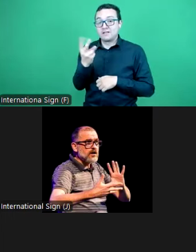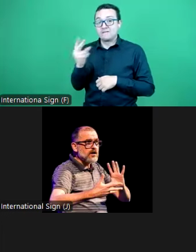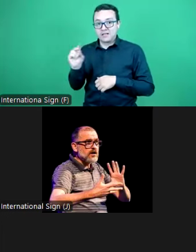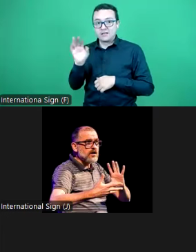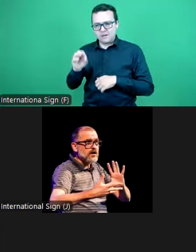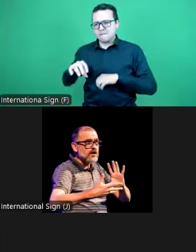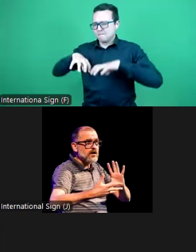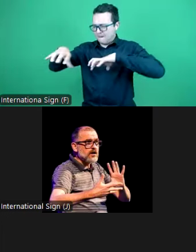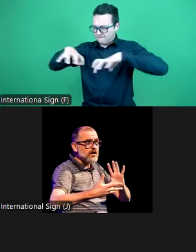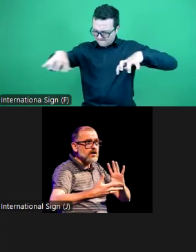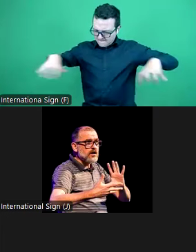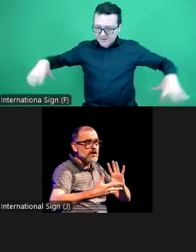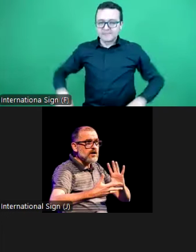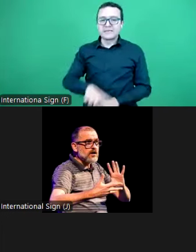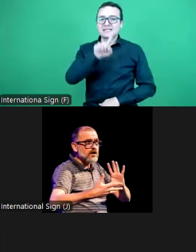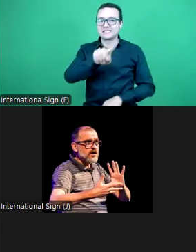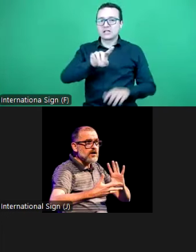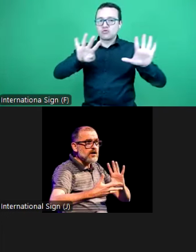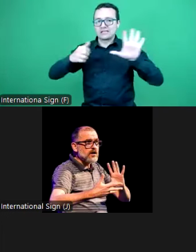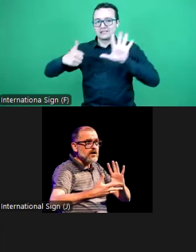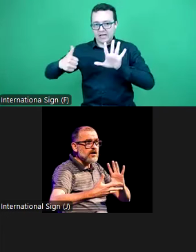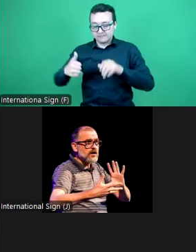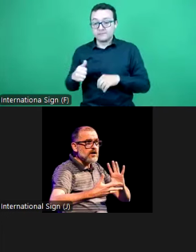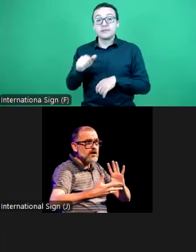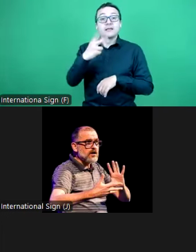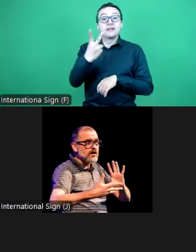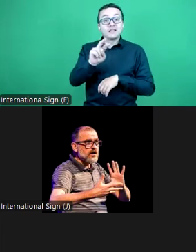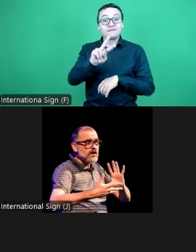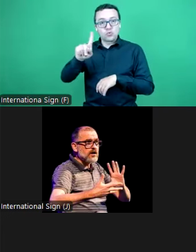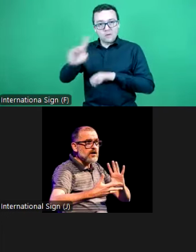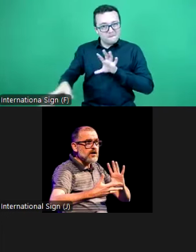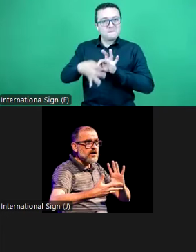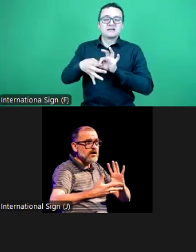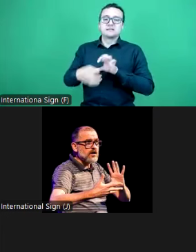implementados em 600 centros de saúde,